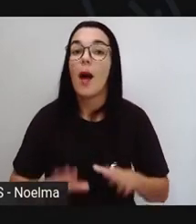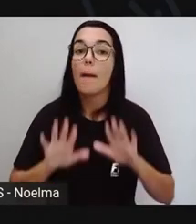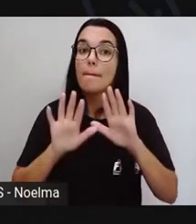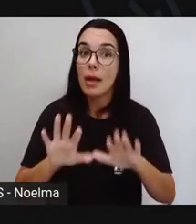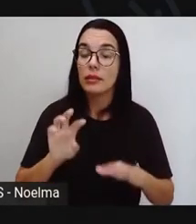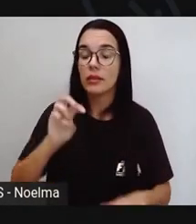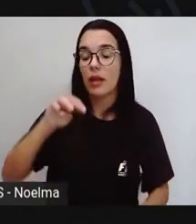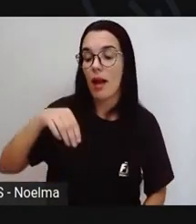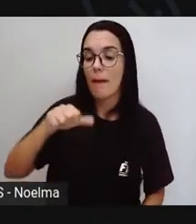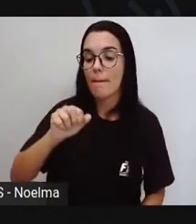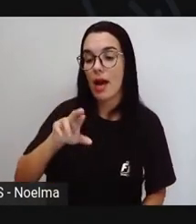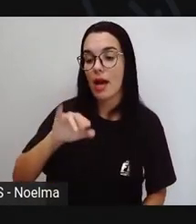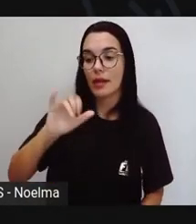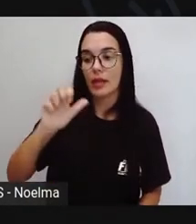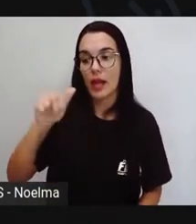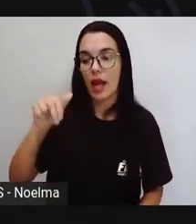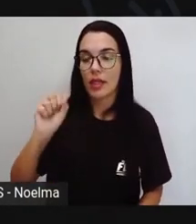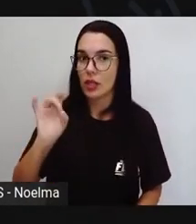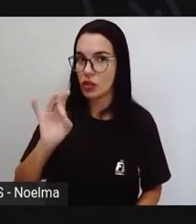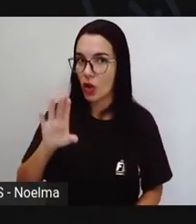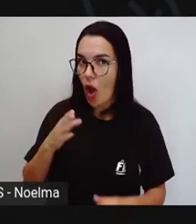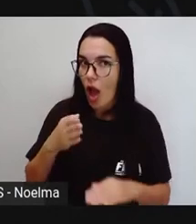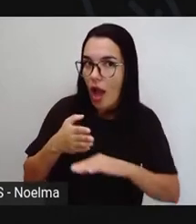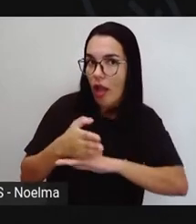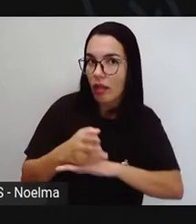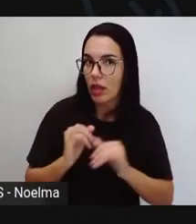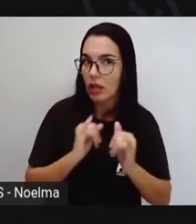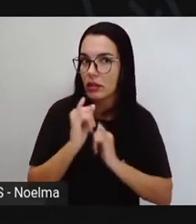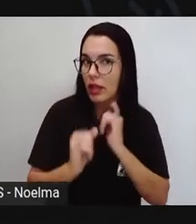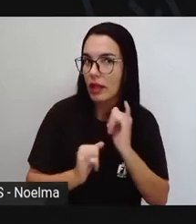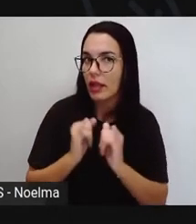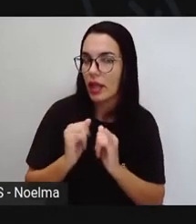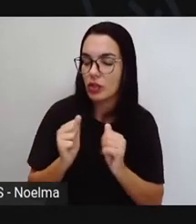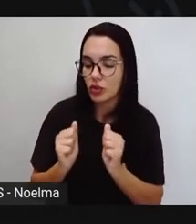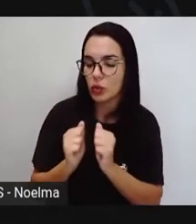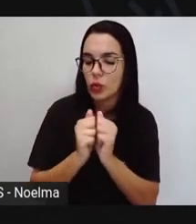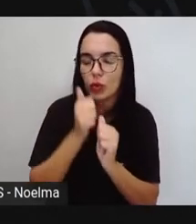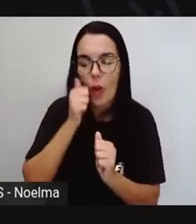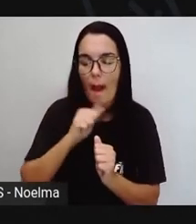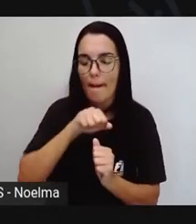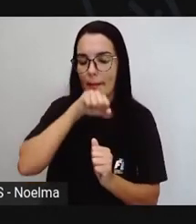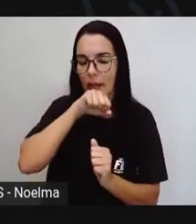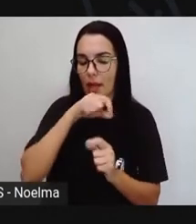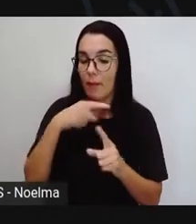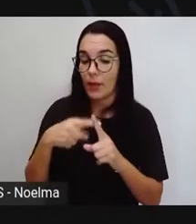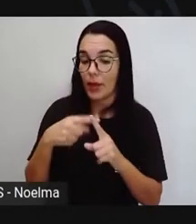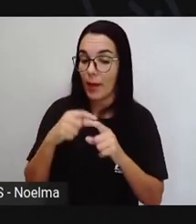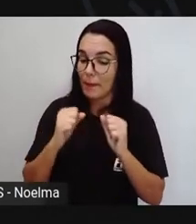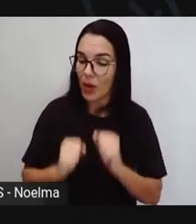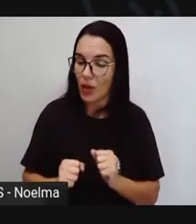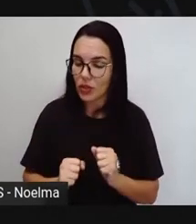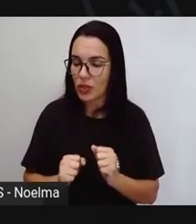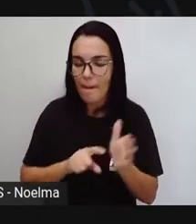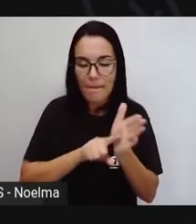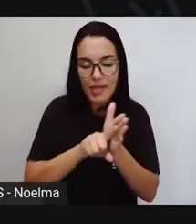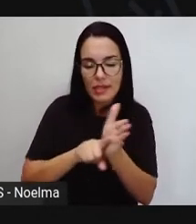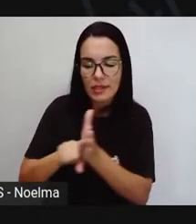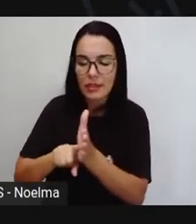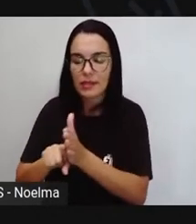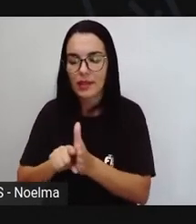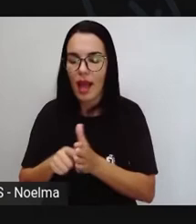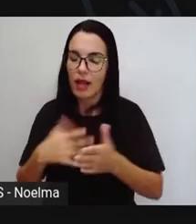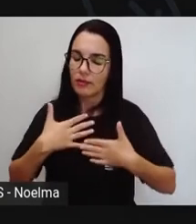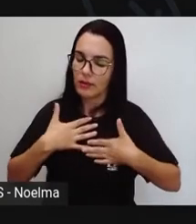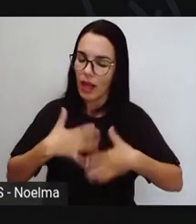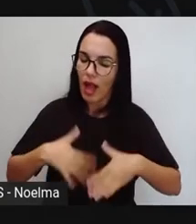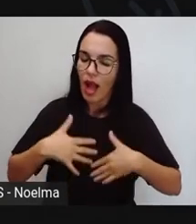nela com a mãe por perto. Assim, ela pode pesquisar e aproveitar tranquila informações,